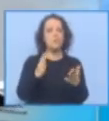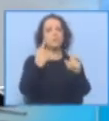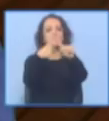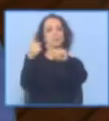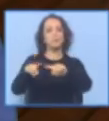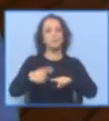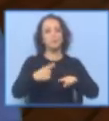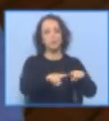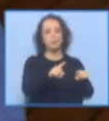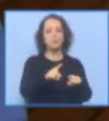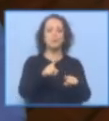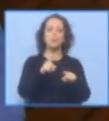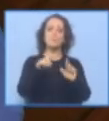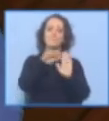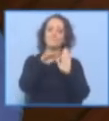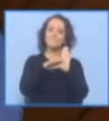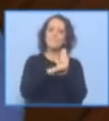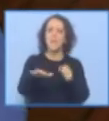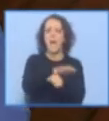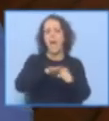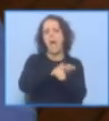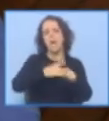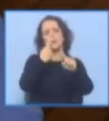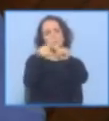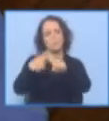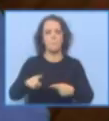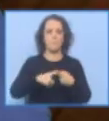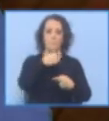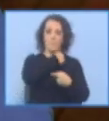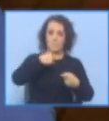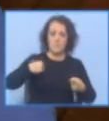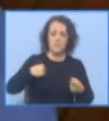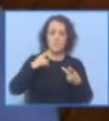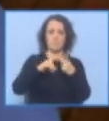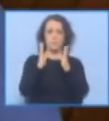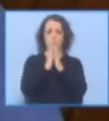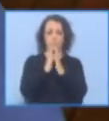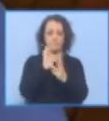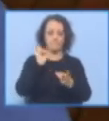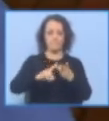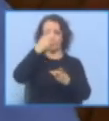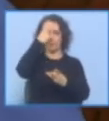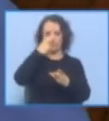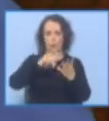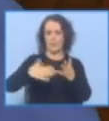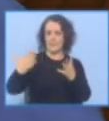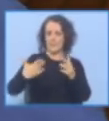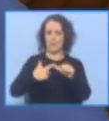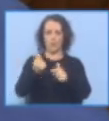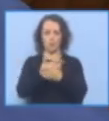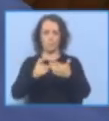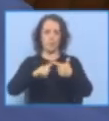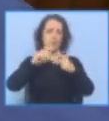movimentos correntes antis nas mais diversas áreas de saber, desde a medicina, à religião, à história, ao direito, à economia,